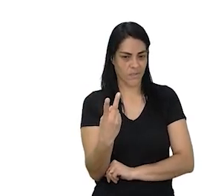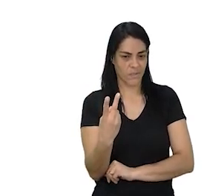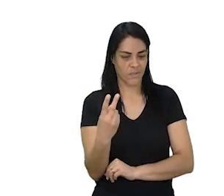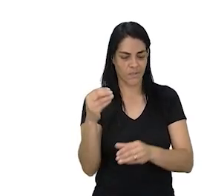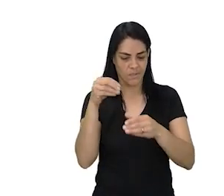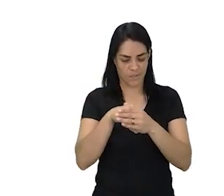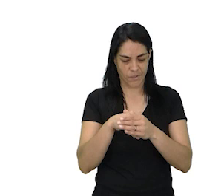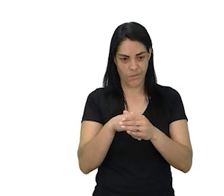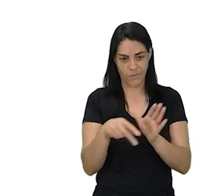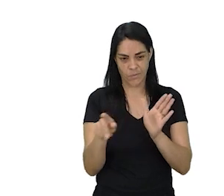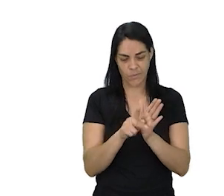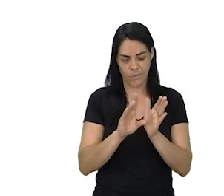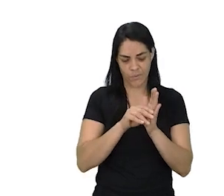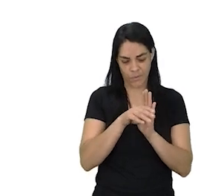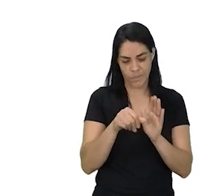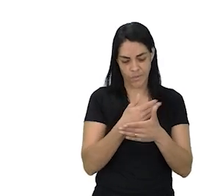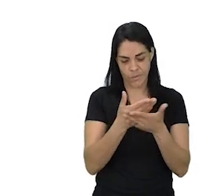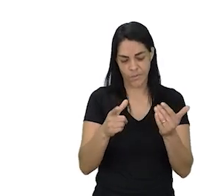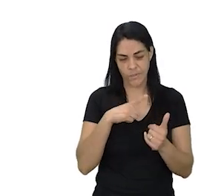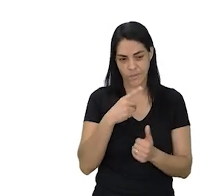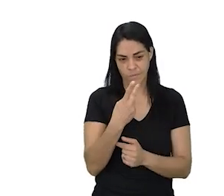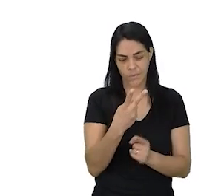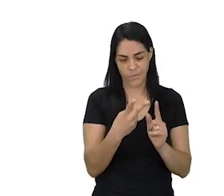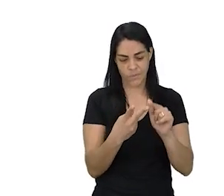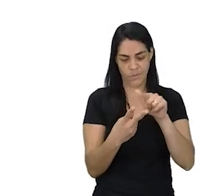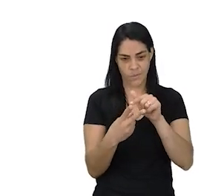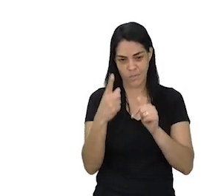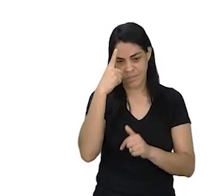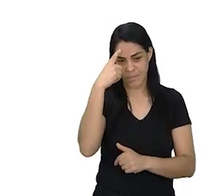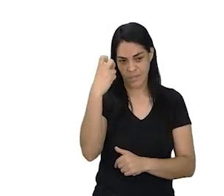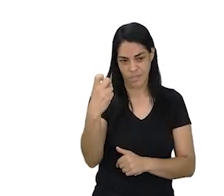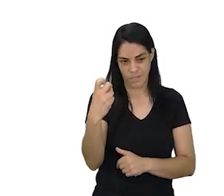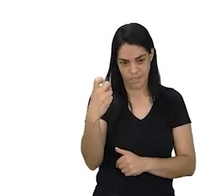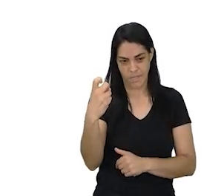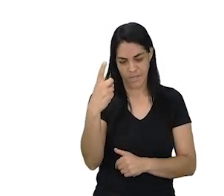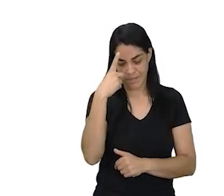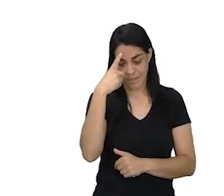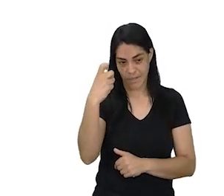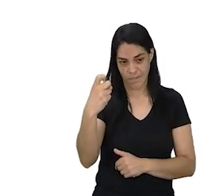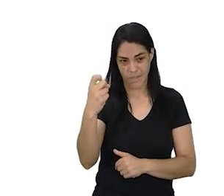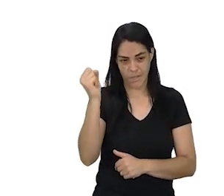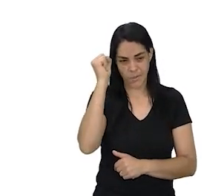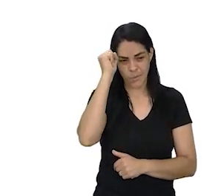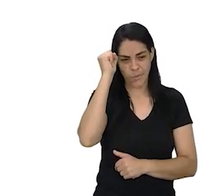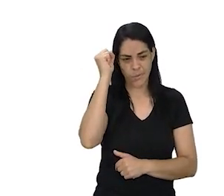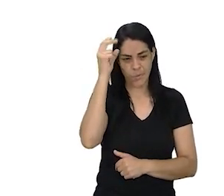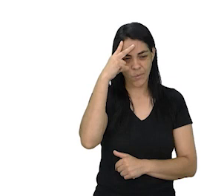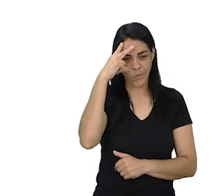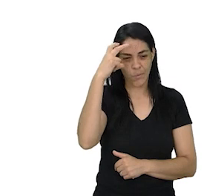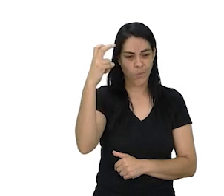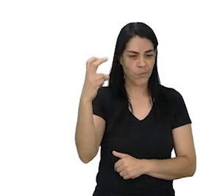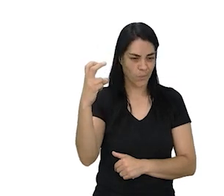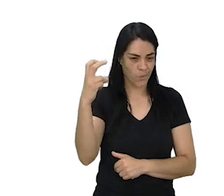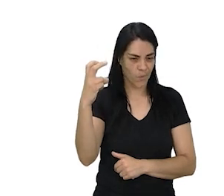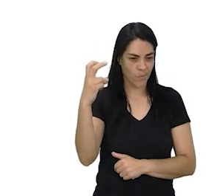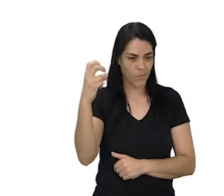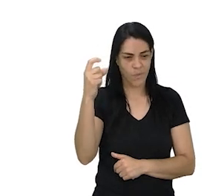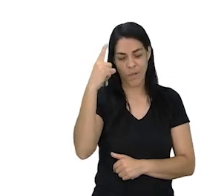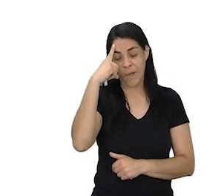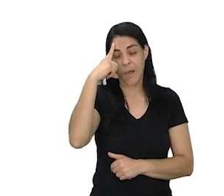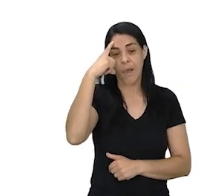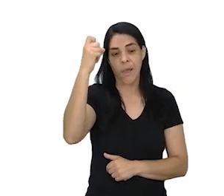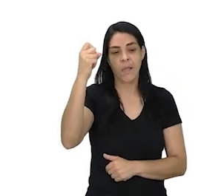tem, de multiletramentos, a gente tem a ideia de multiplicidade cultural, que é